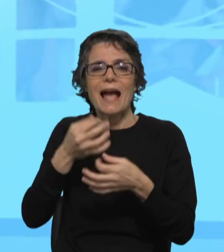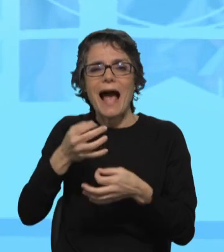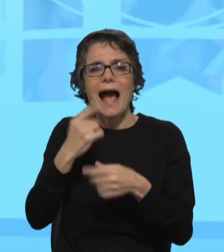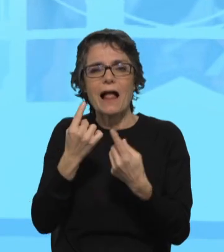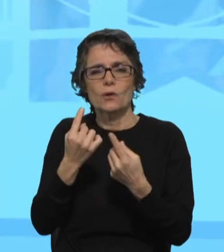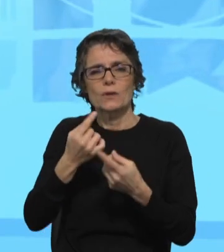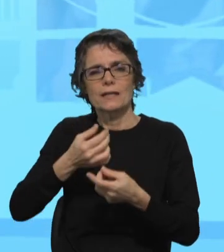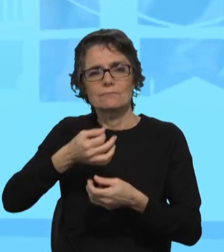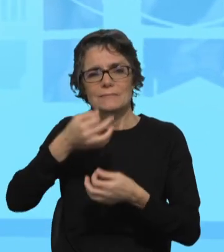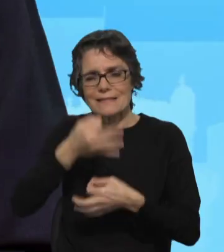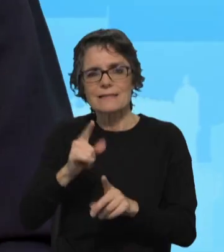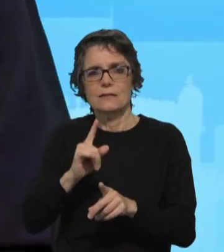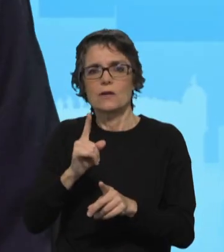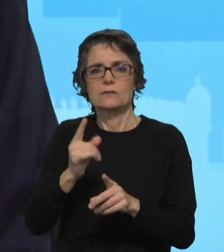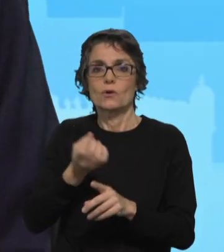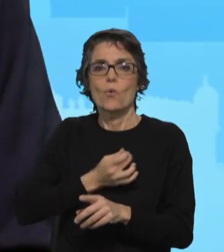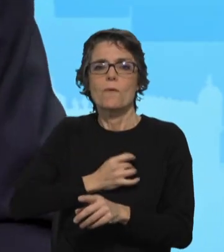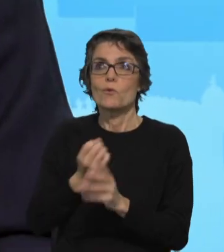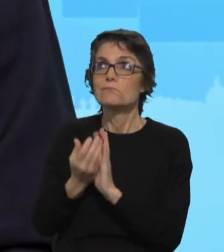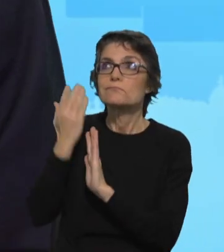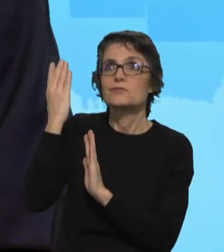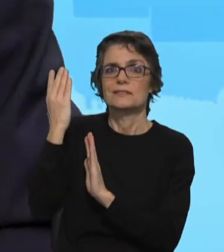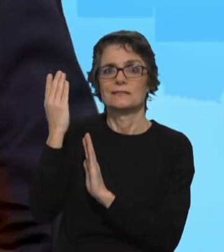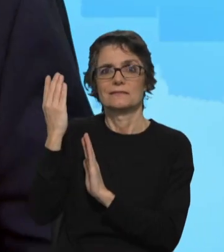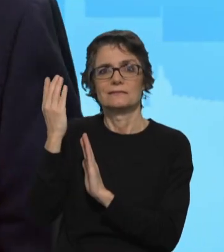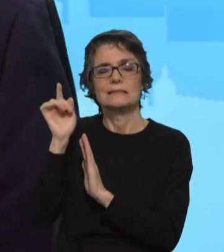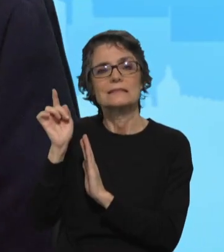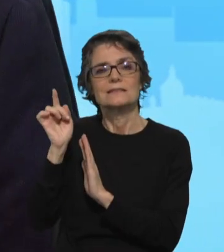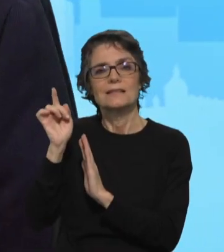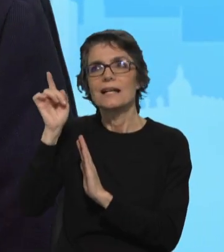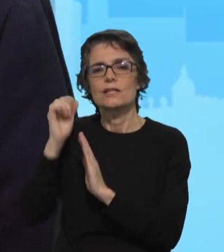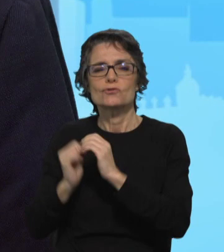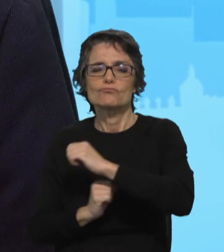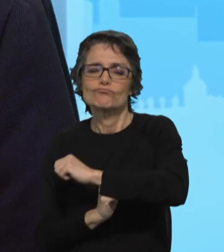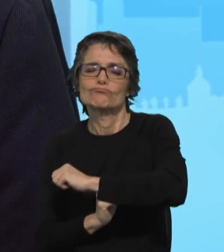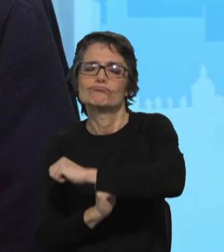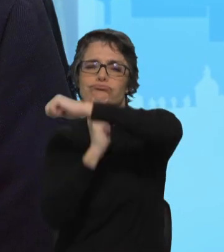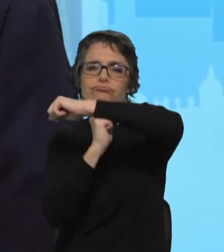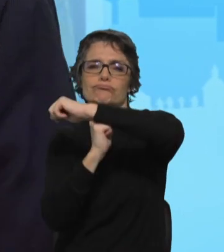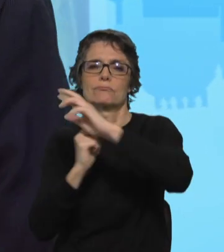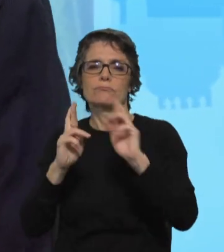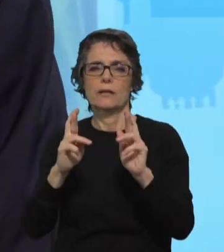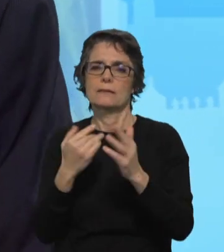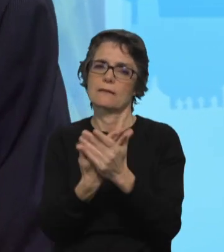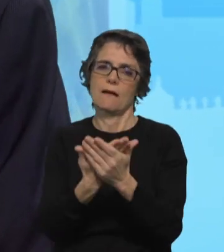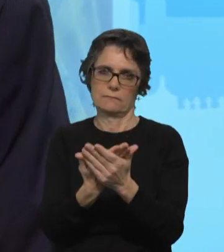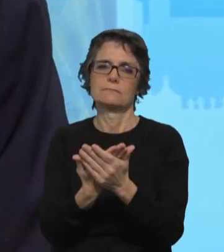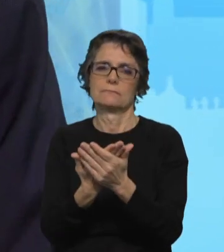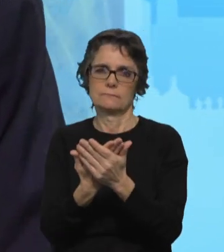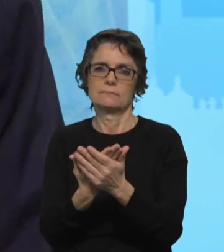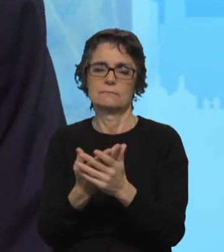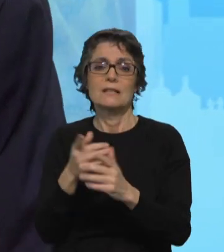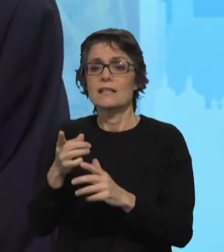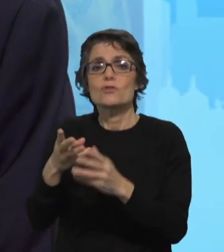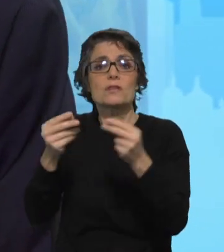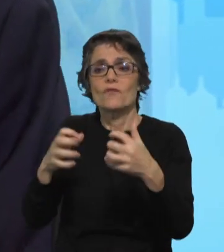é, diria, o ponto fixo que levanta todo o edifício da esperança. Isto não resolve as